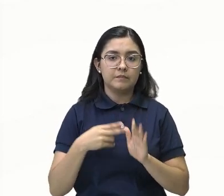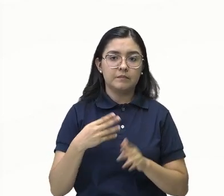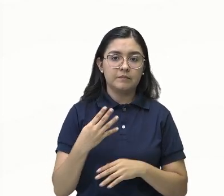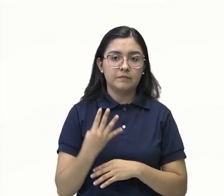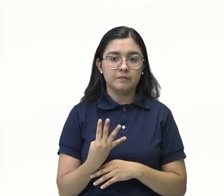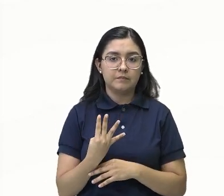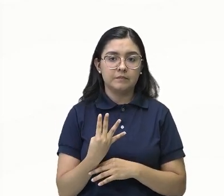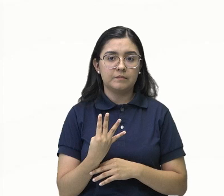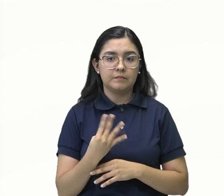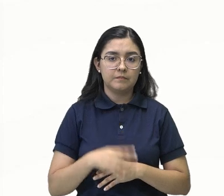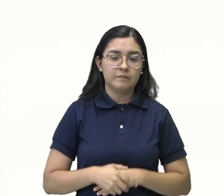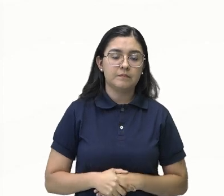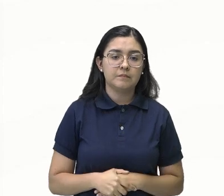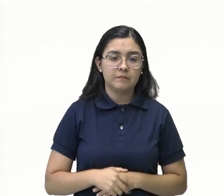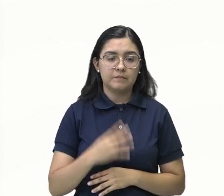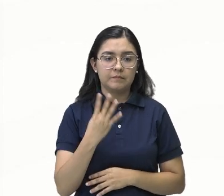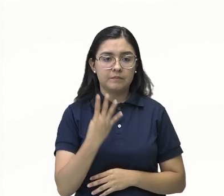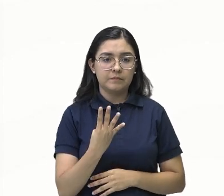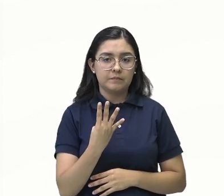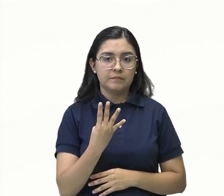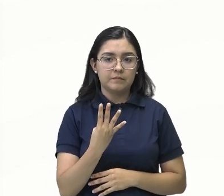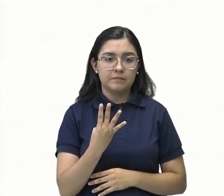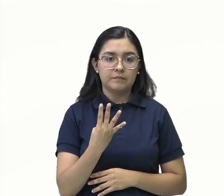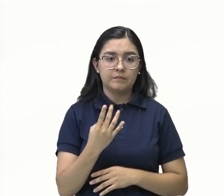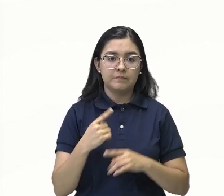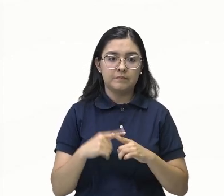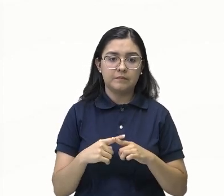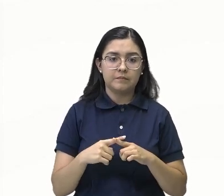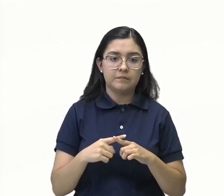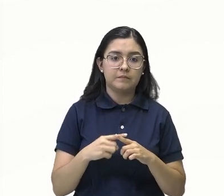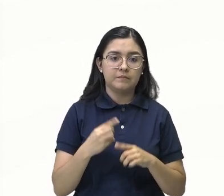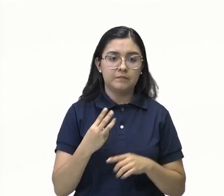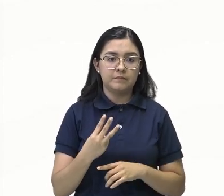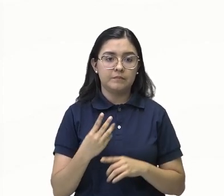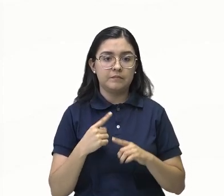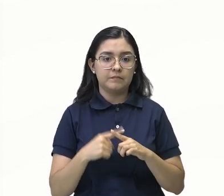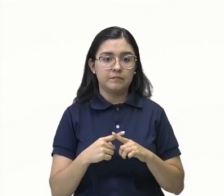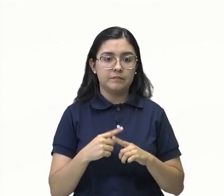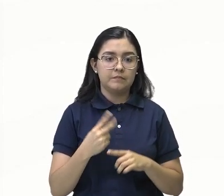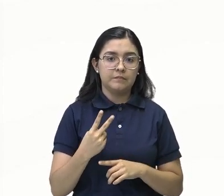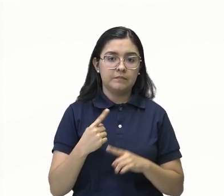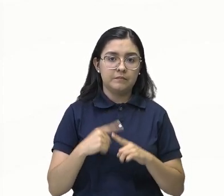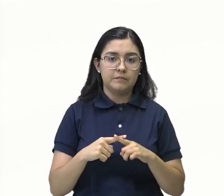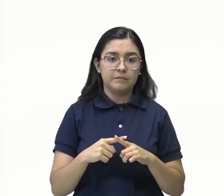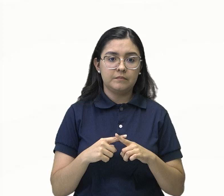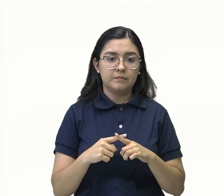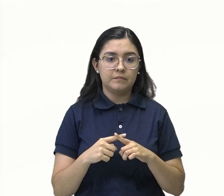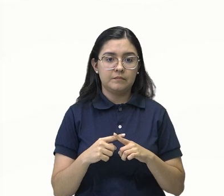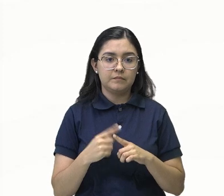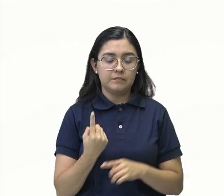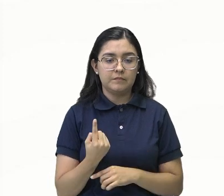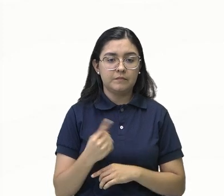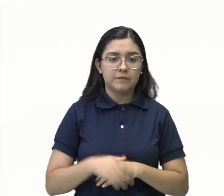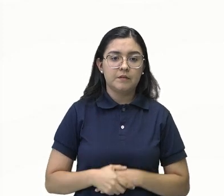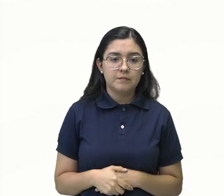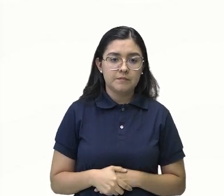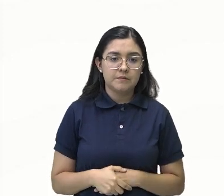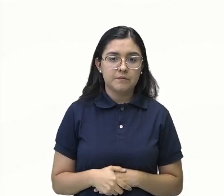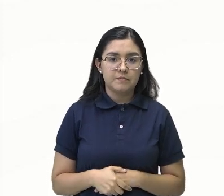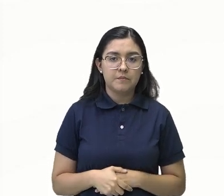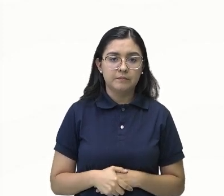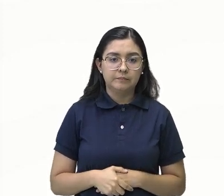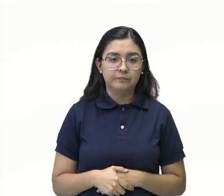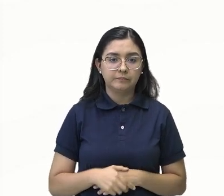4 fatorial é 4 vezes 3, vezes 2, vezes 1. Então, fazendo aqui a nossa multiplicação,